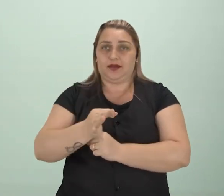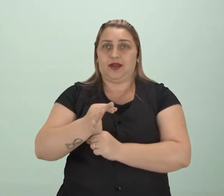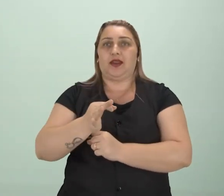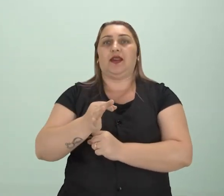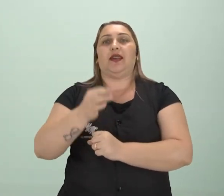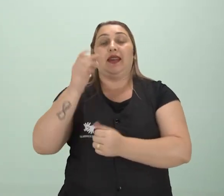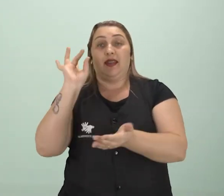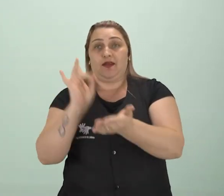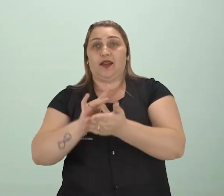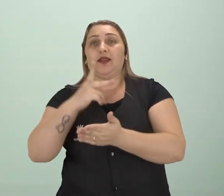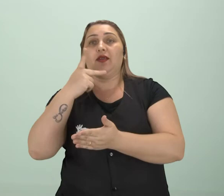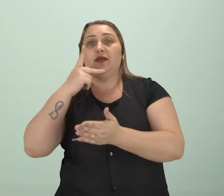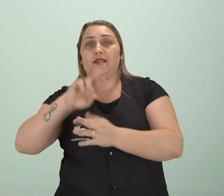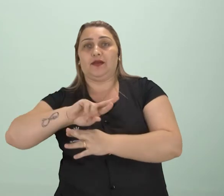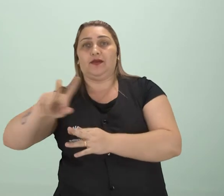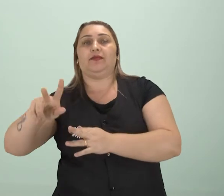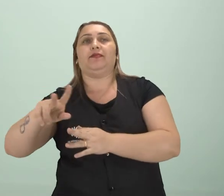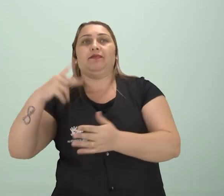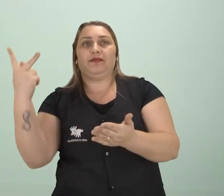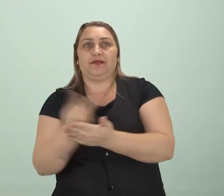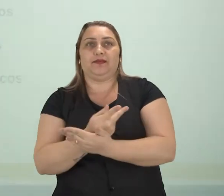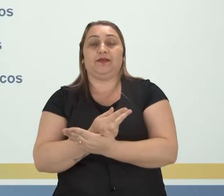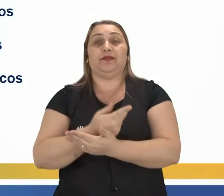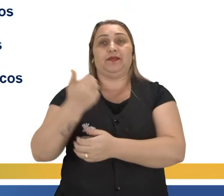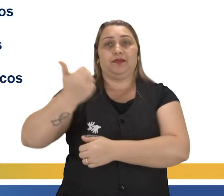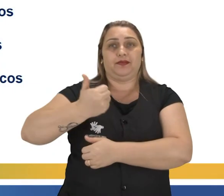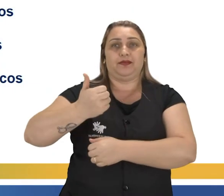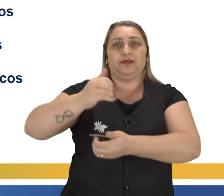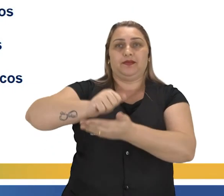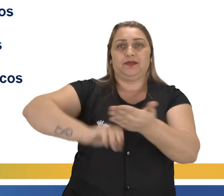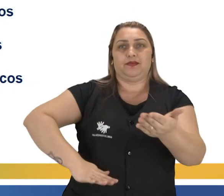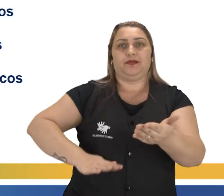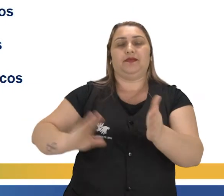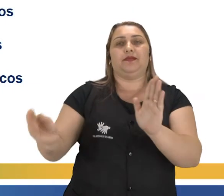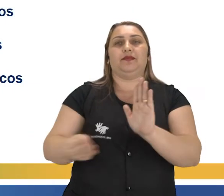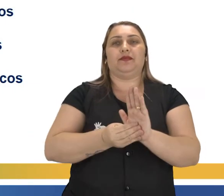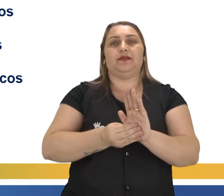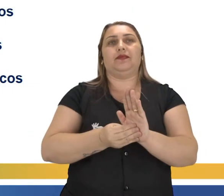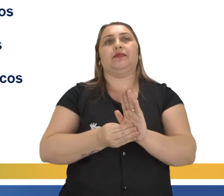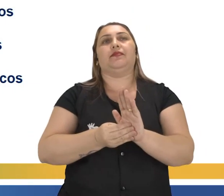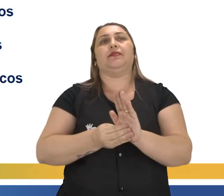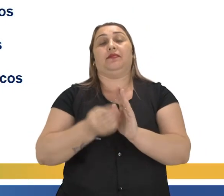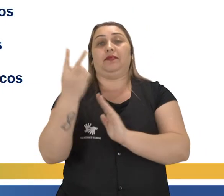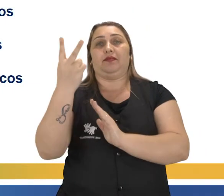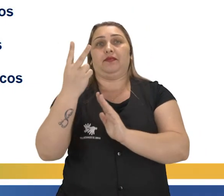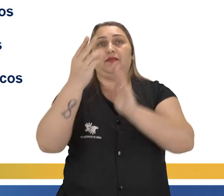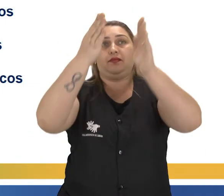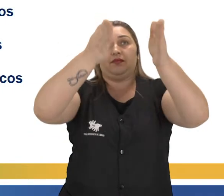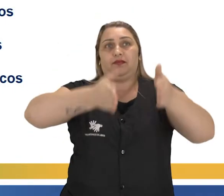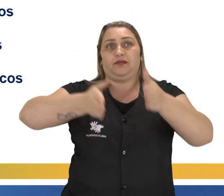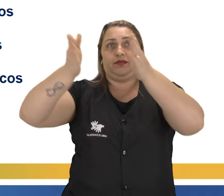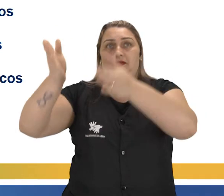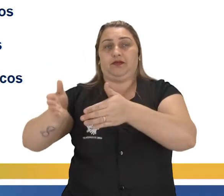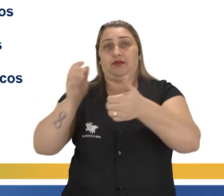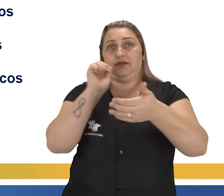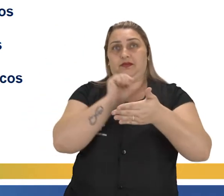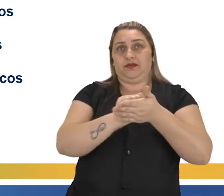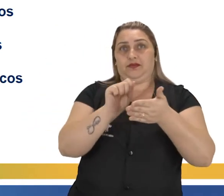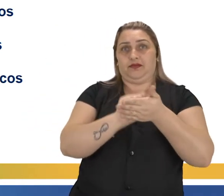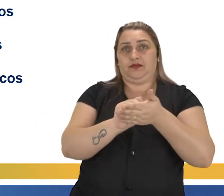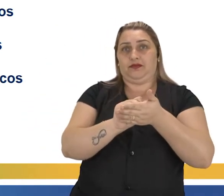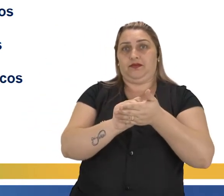equivocada. Tá bom? Vamos agora para a nossa primeira atividade. Coloquei aí para vocês duas colunas. Uma